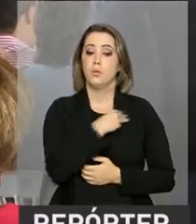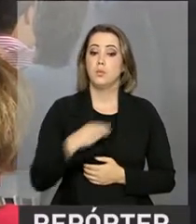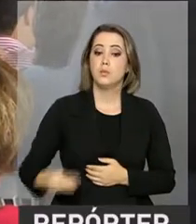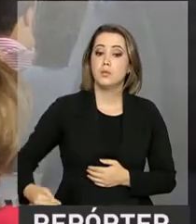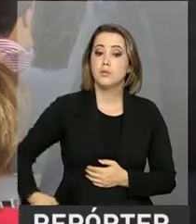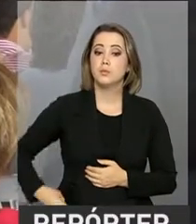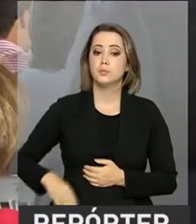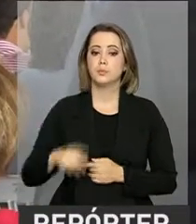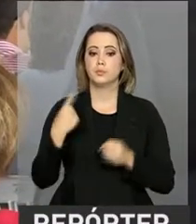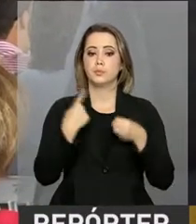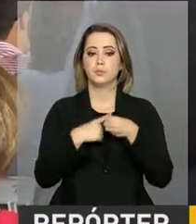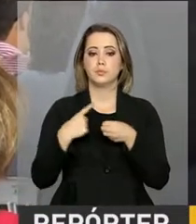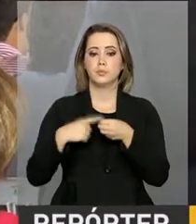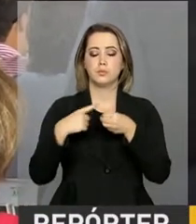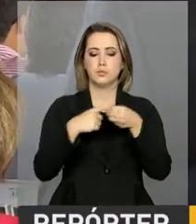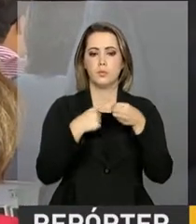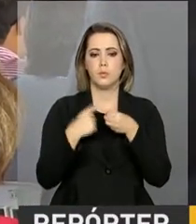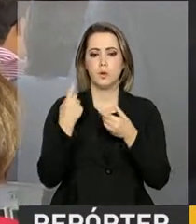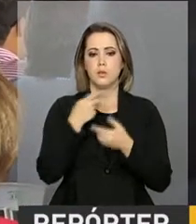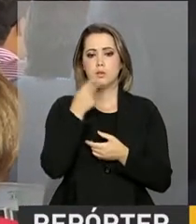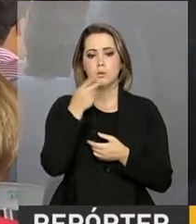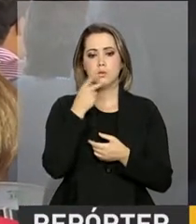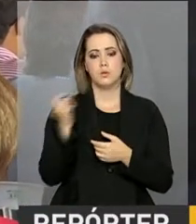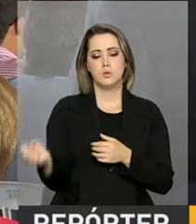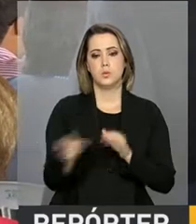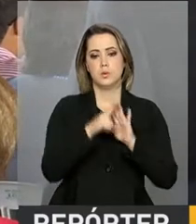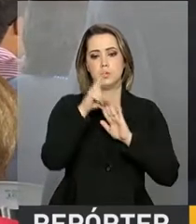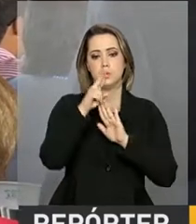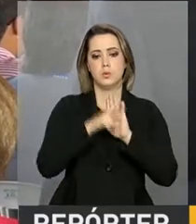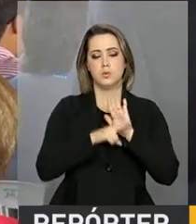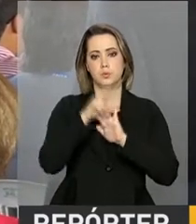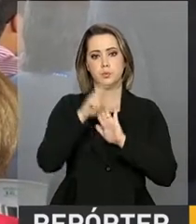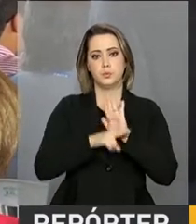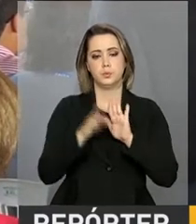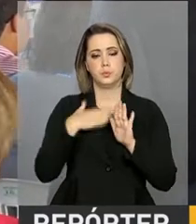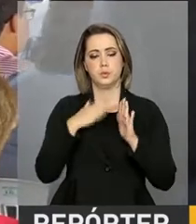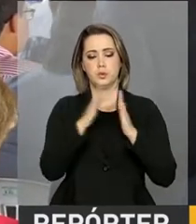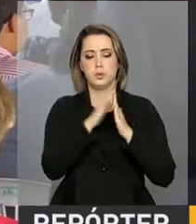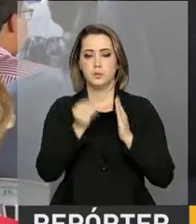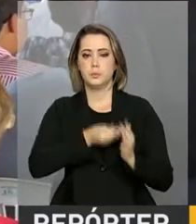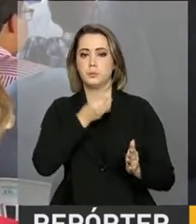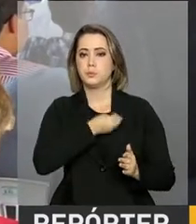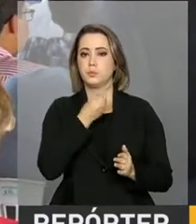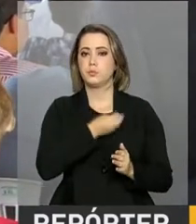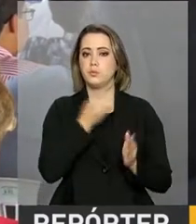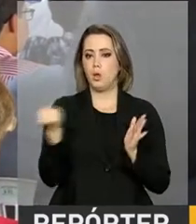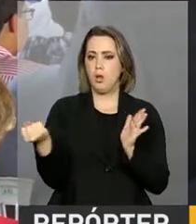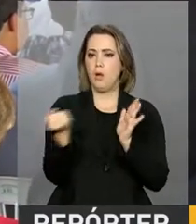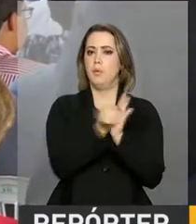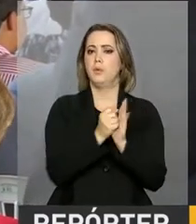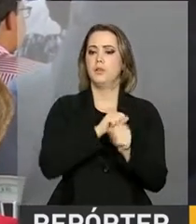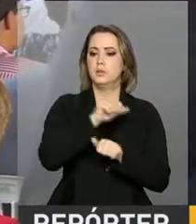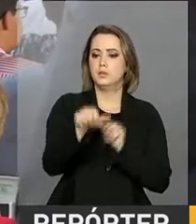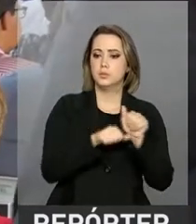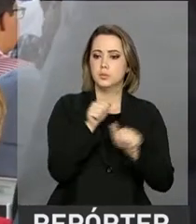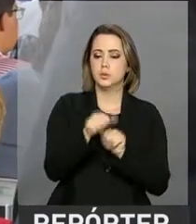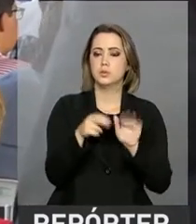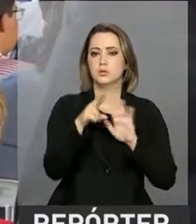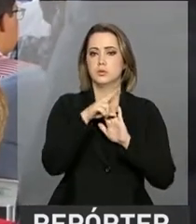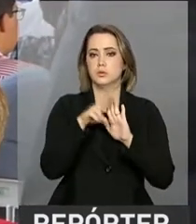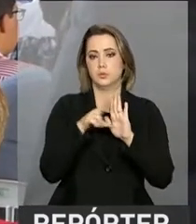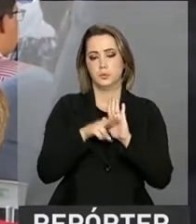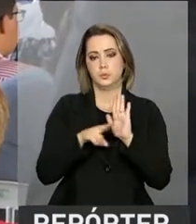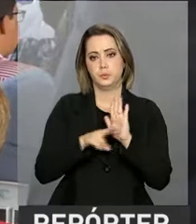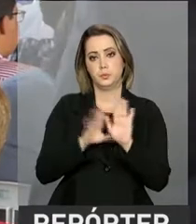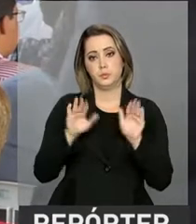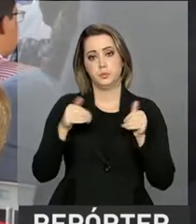Cidades, Bruno Araújo, falou sobre as novas regras do Minha Casa Minha Vida. As mudanças marcam o início das contratações do programa para este ano